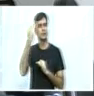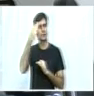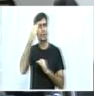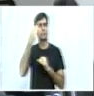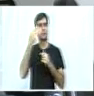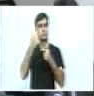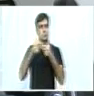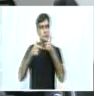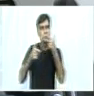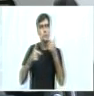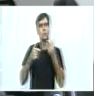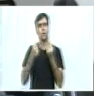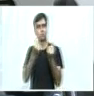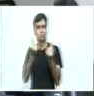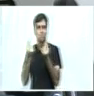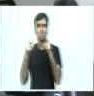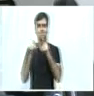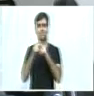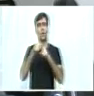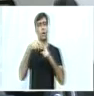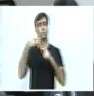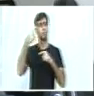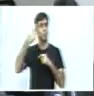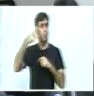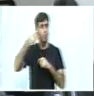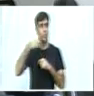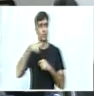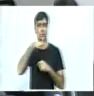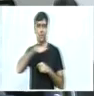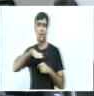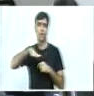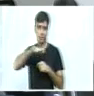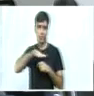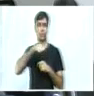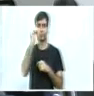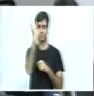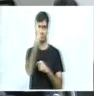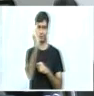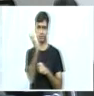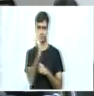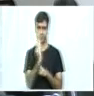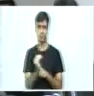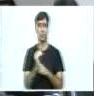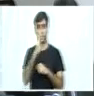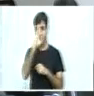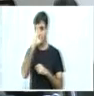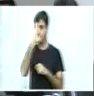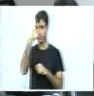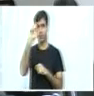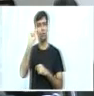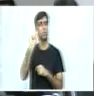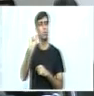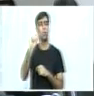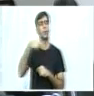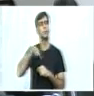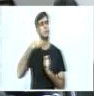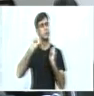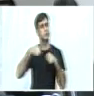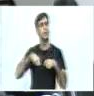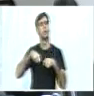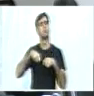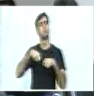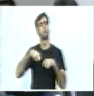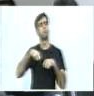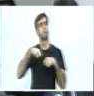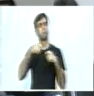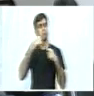financeira, política e administrativa em que se encontra o país. Entretanto, intercedem